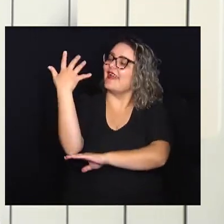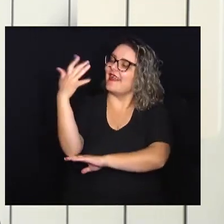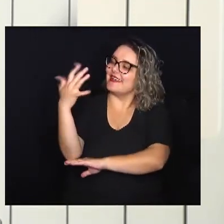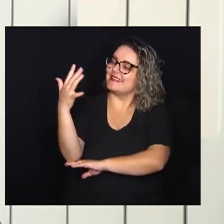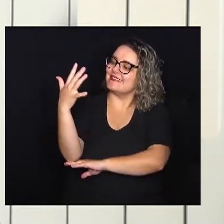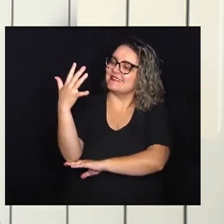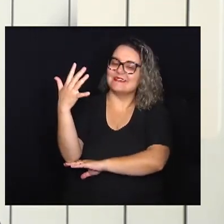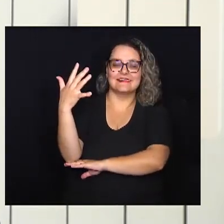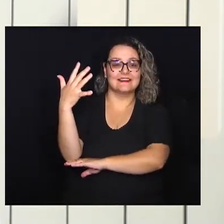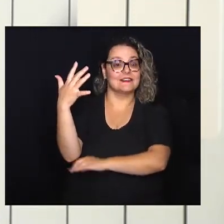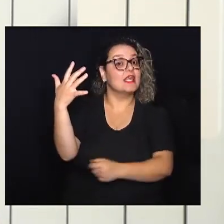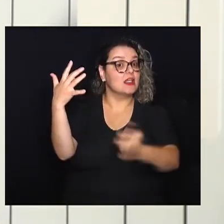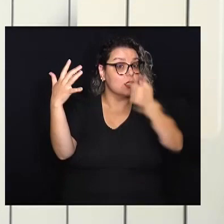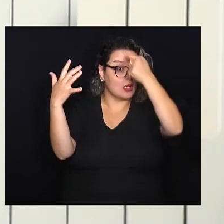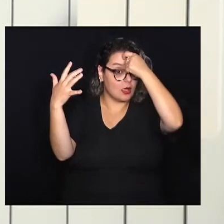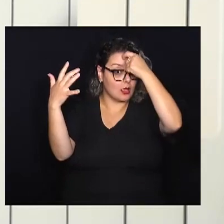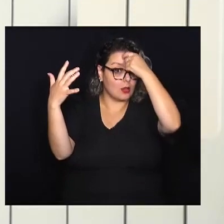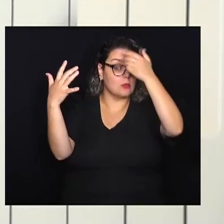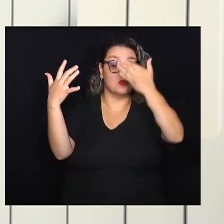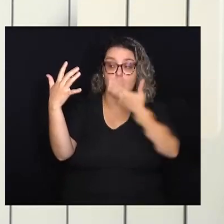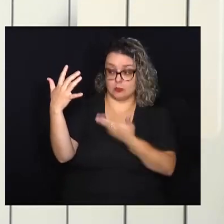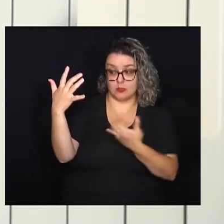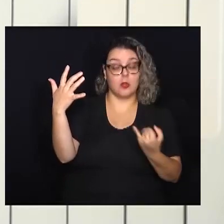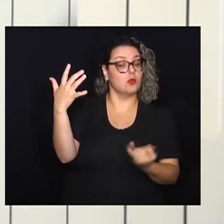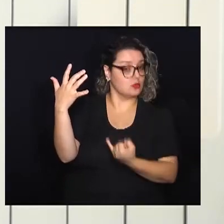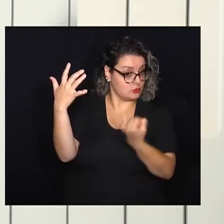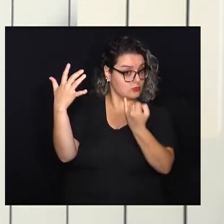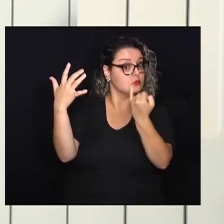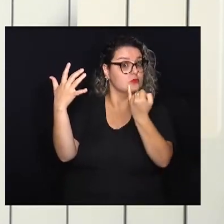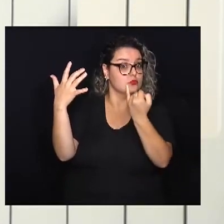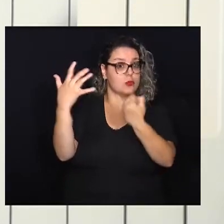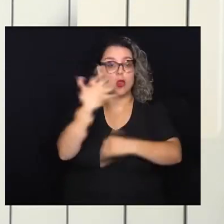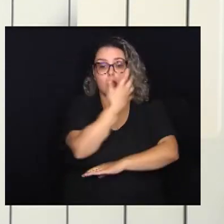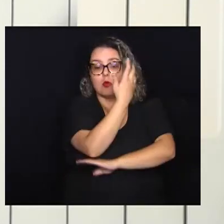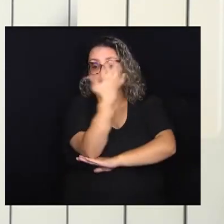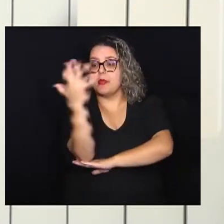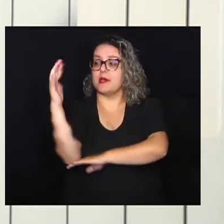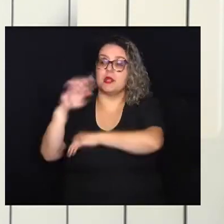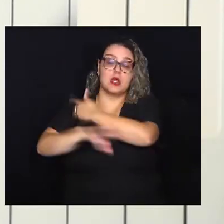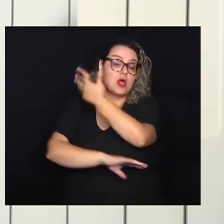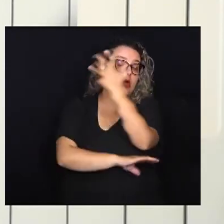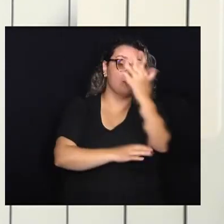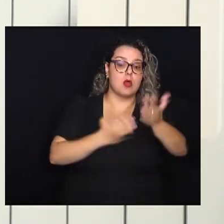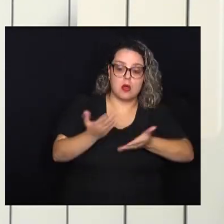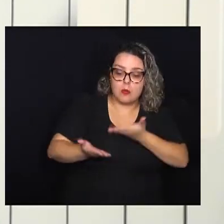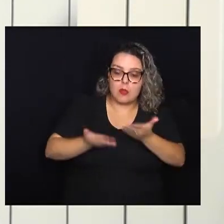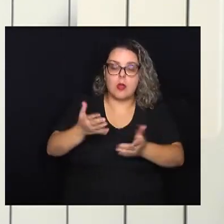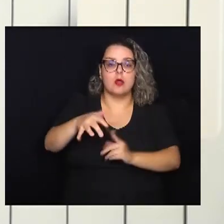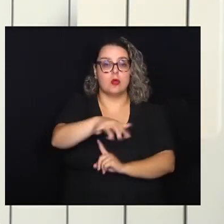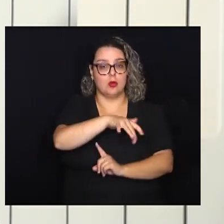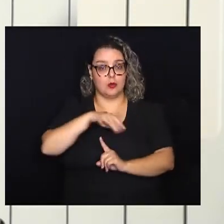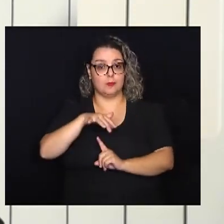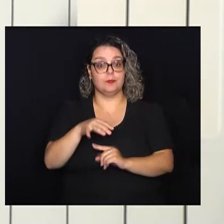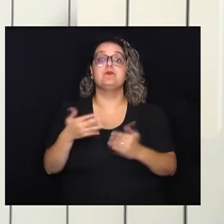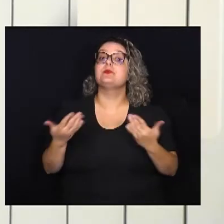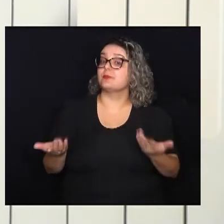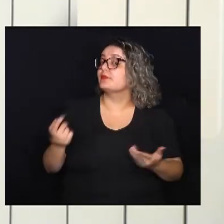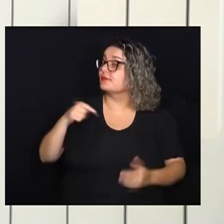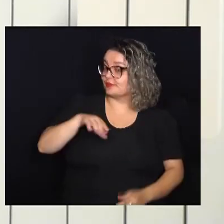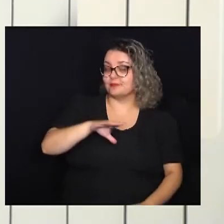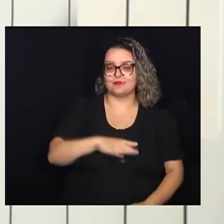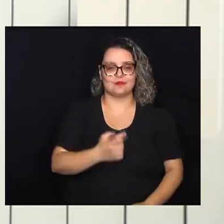a conscientização sobre a importância da arborização para a preservação do meio ambiente em Campinas